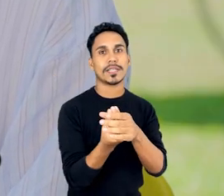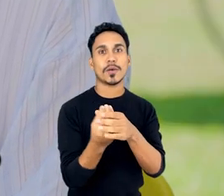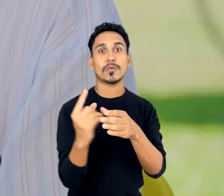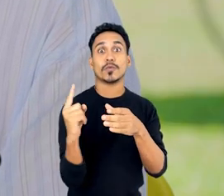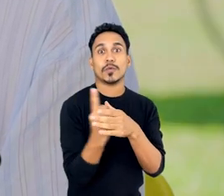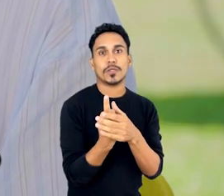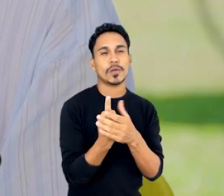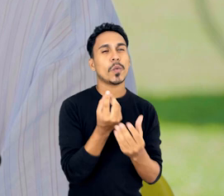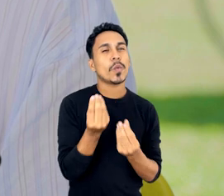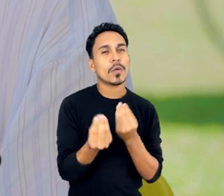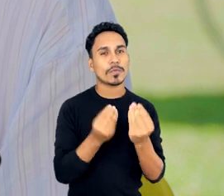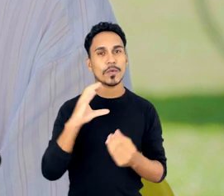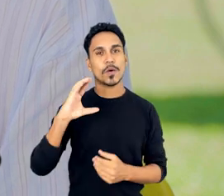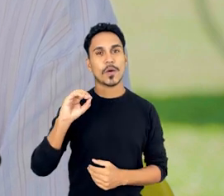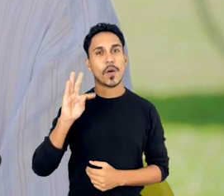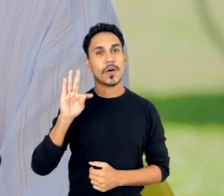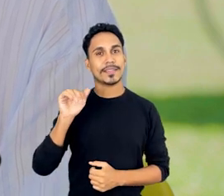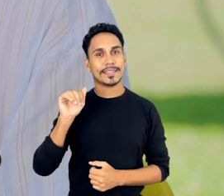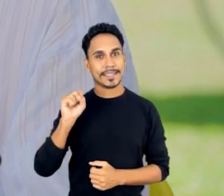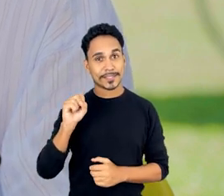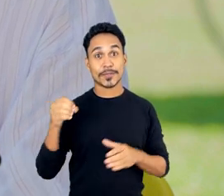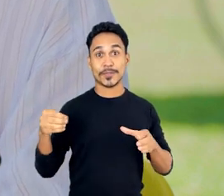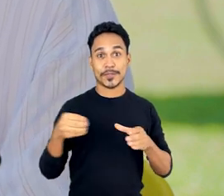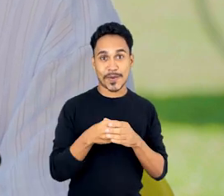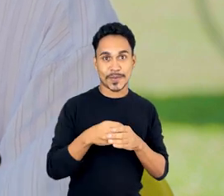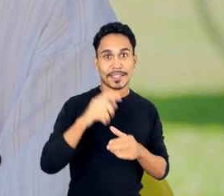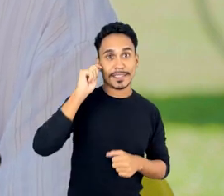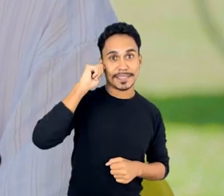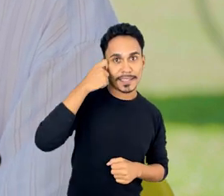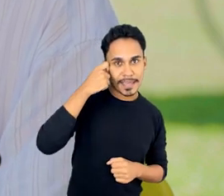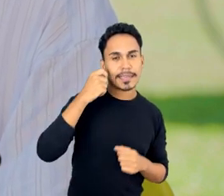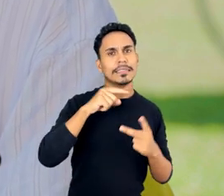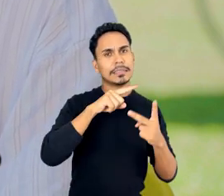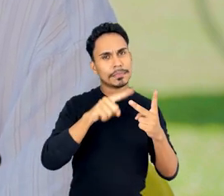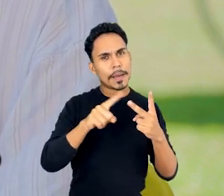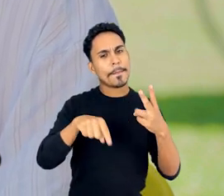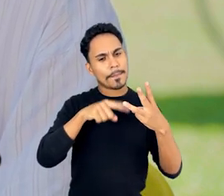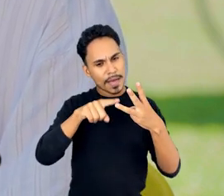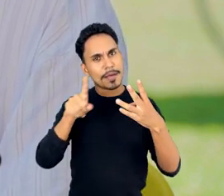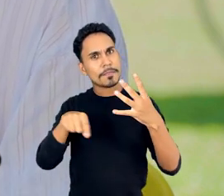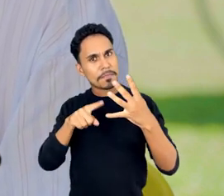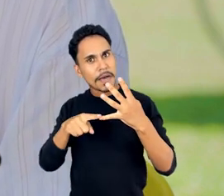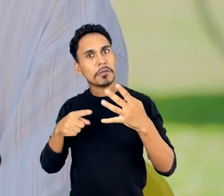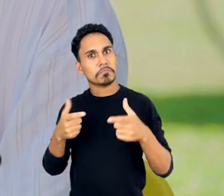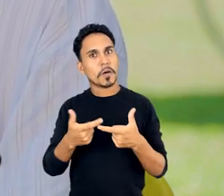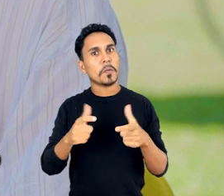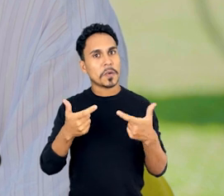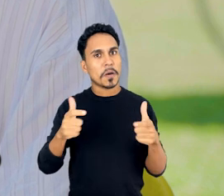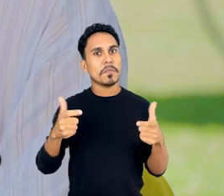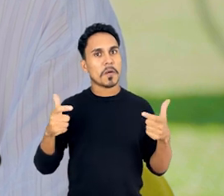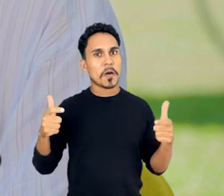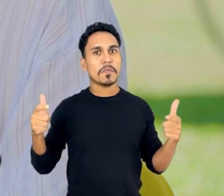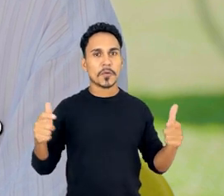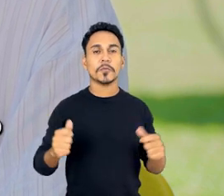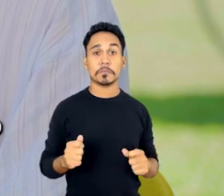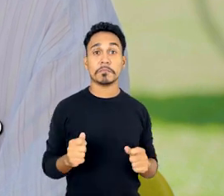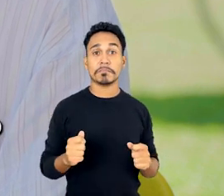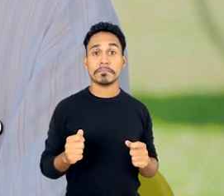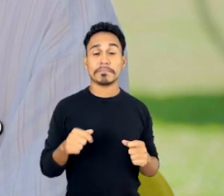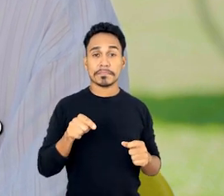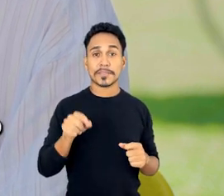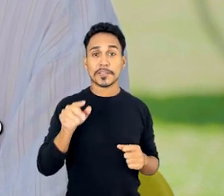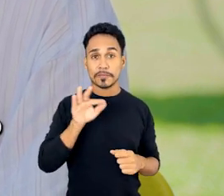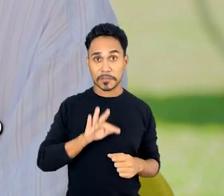das cotas né para negros e depois evoluindo e acredito que esteja caminhando